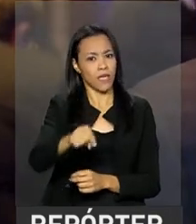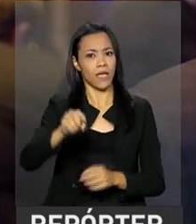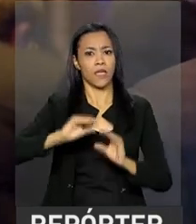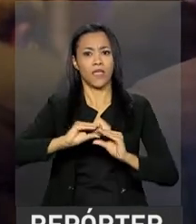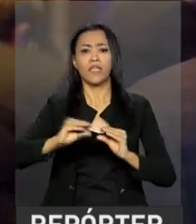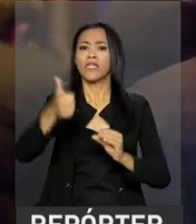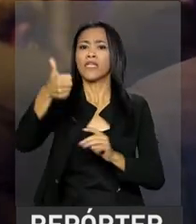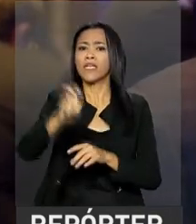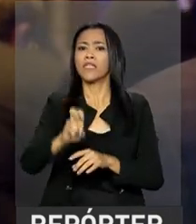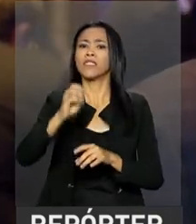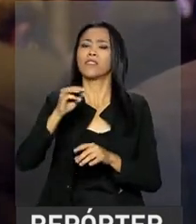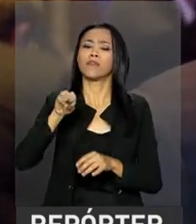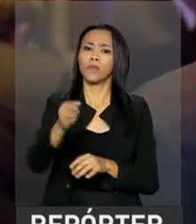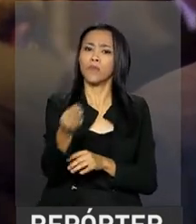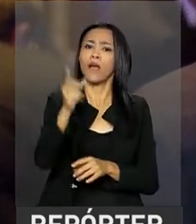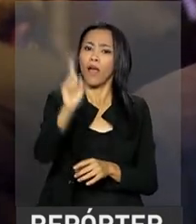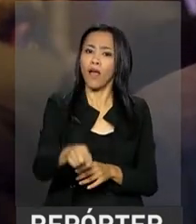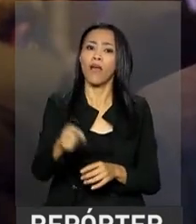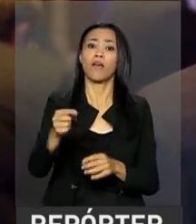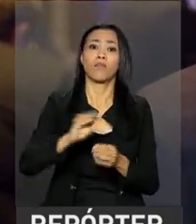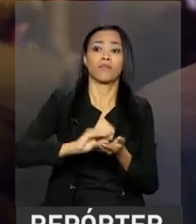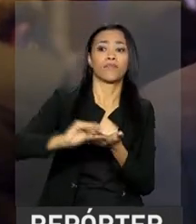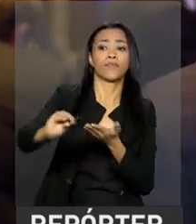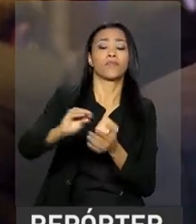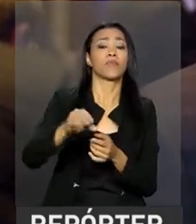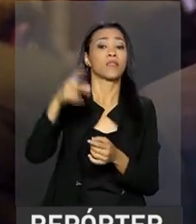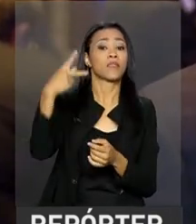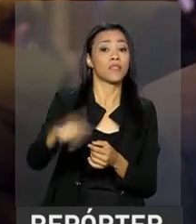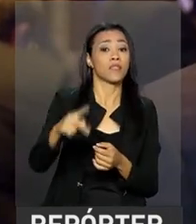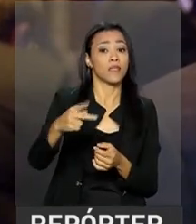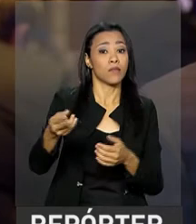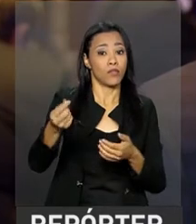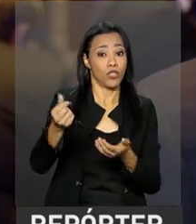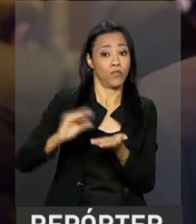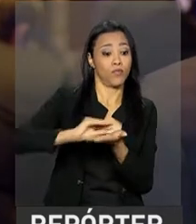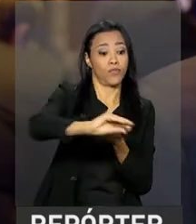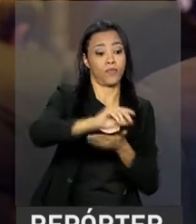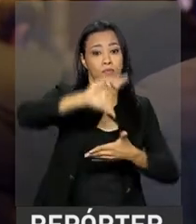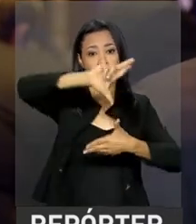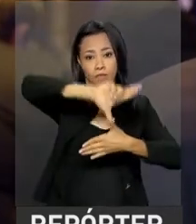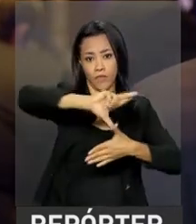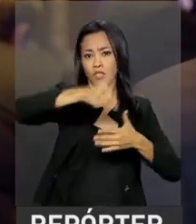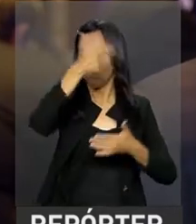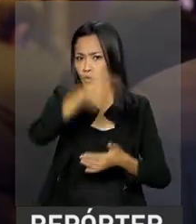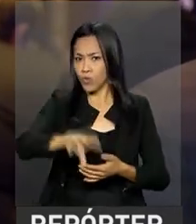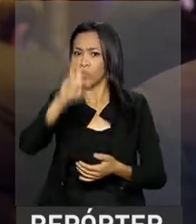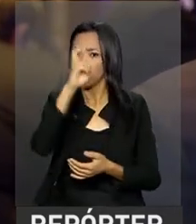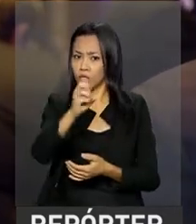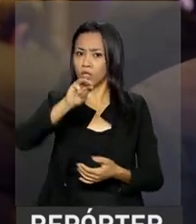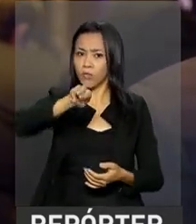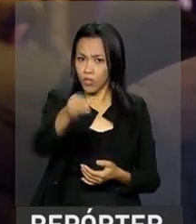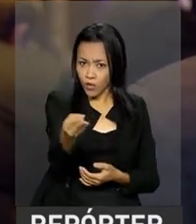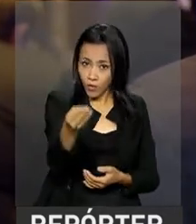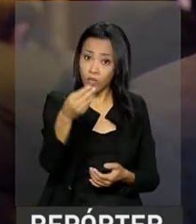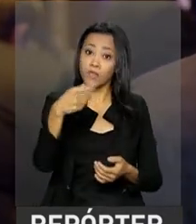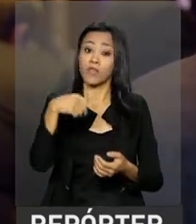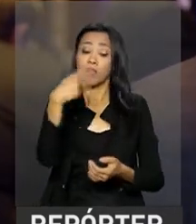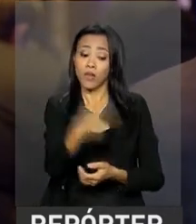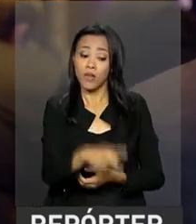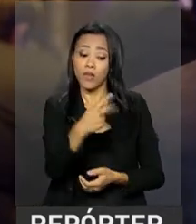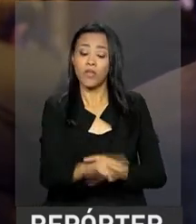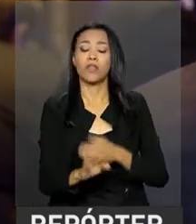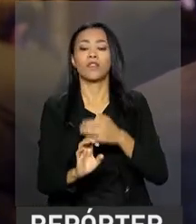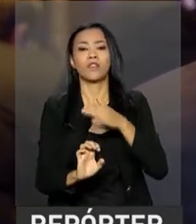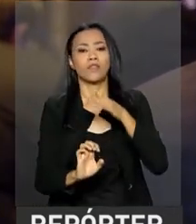15 bilhões deverão ser aplicados pelo fundo chinês para investimentos na américa latina e os outros 5 bilhões por instituições brasileiras